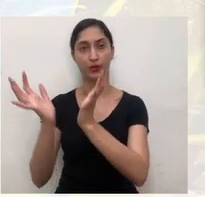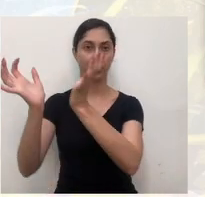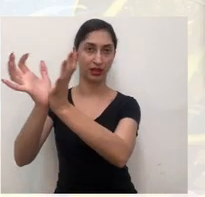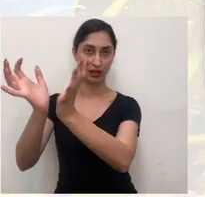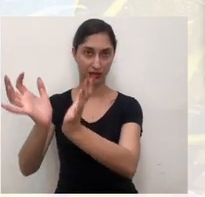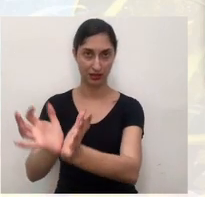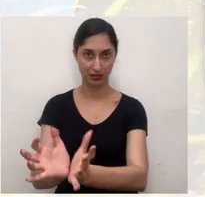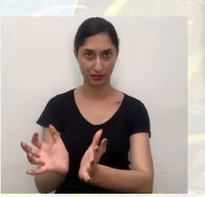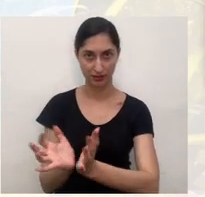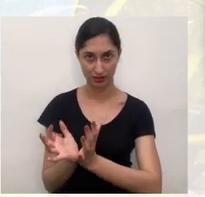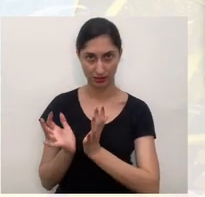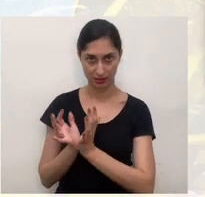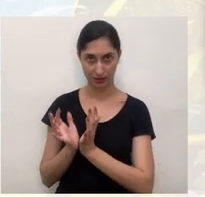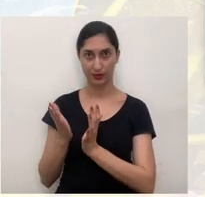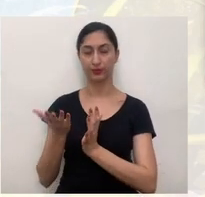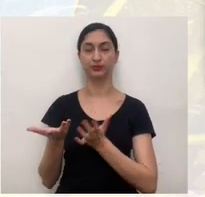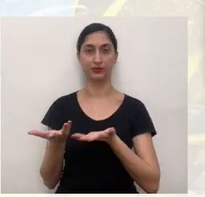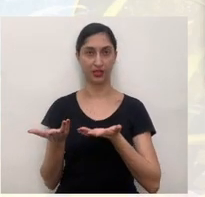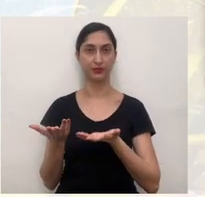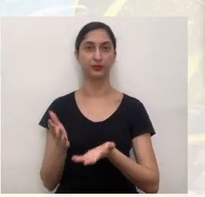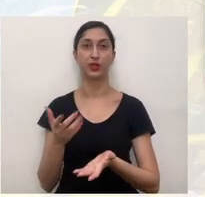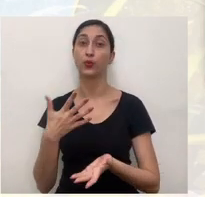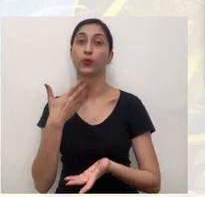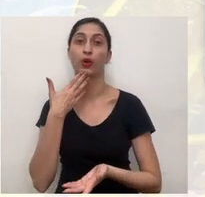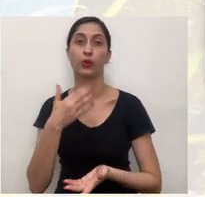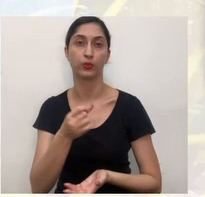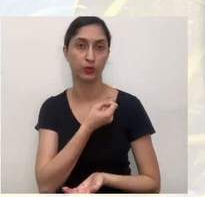proporção, né? Então,